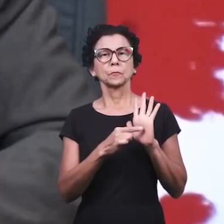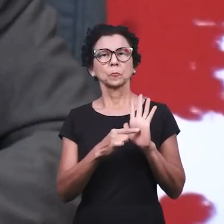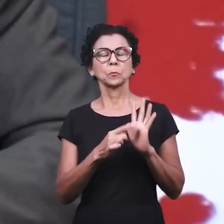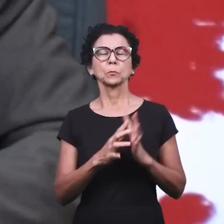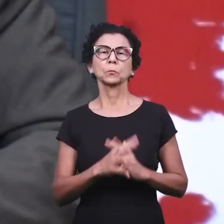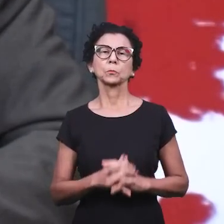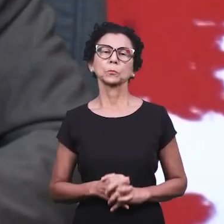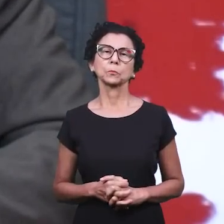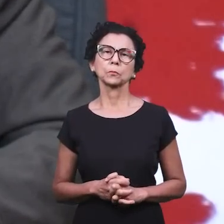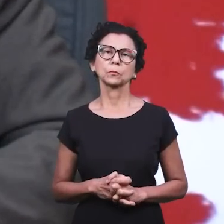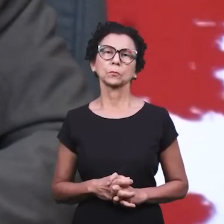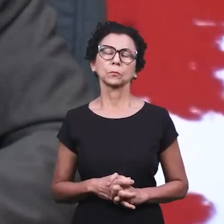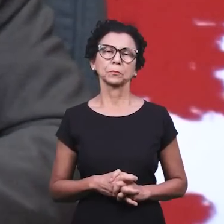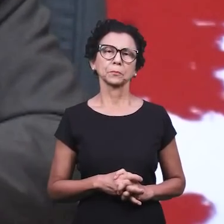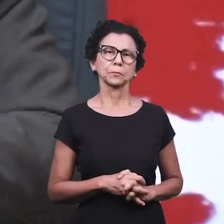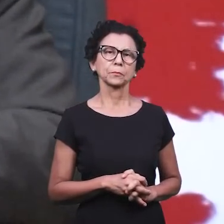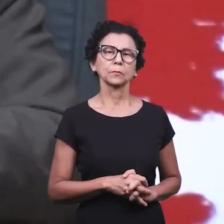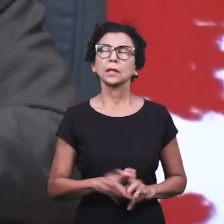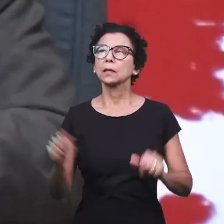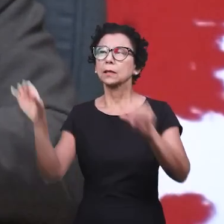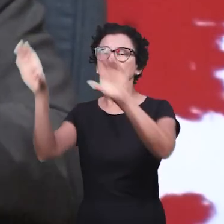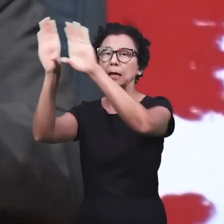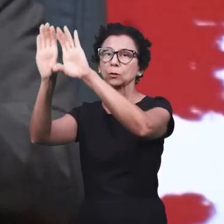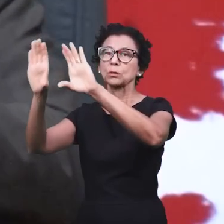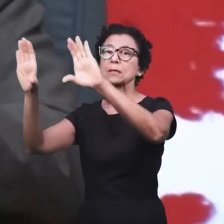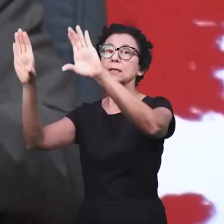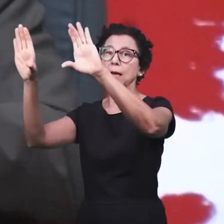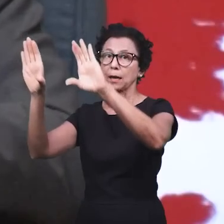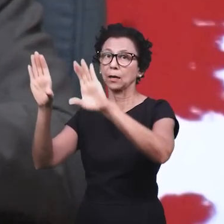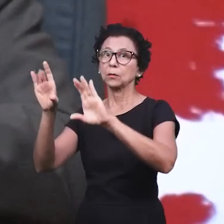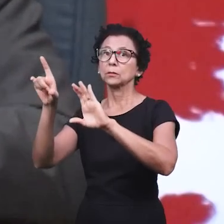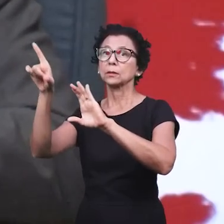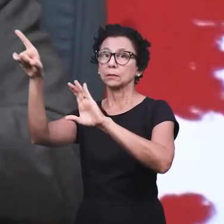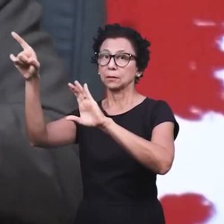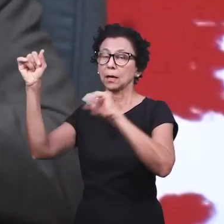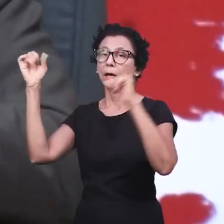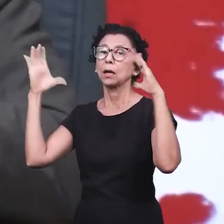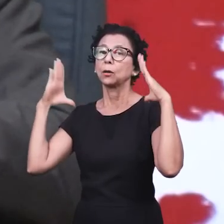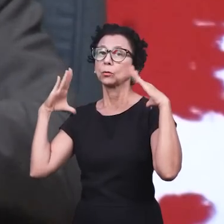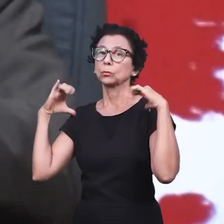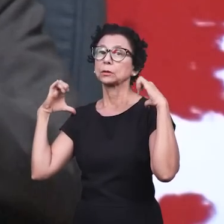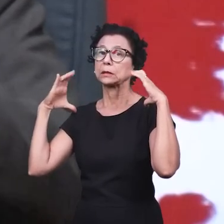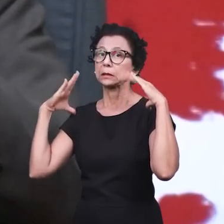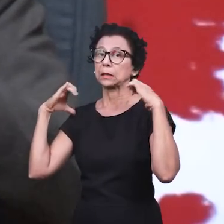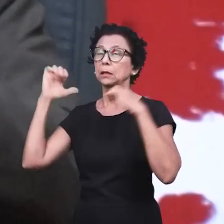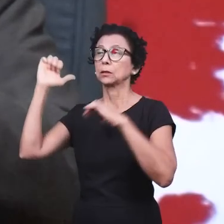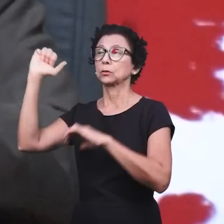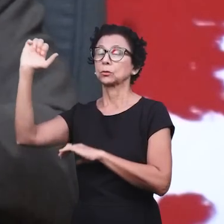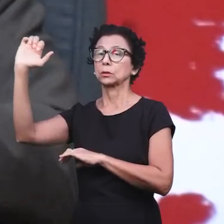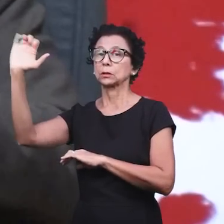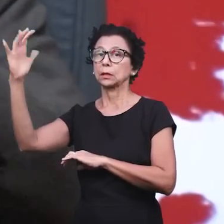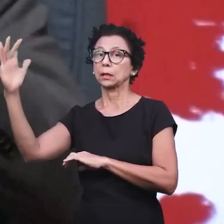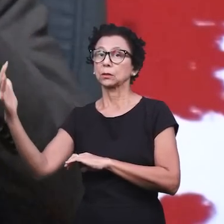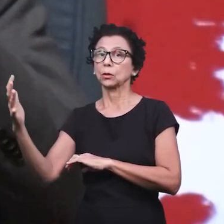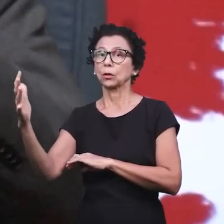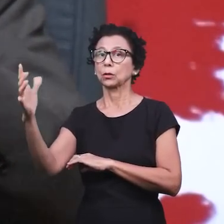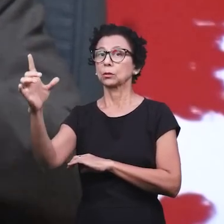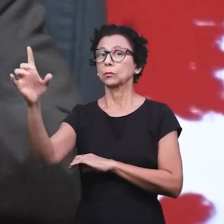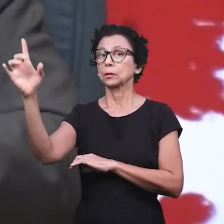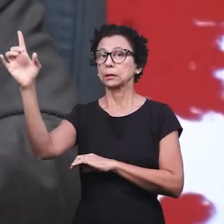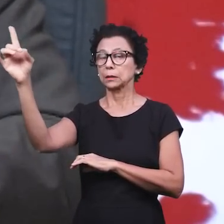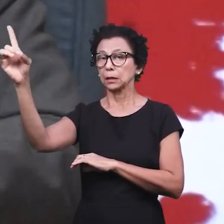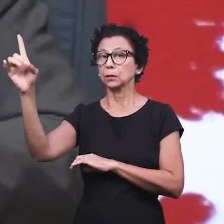Bíblia diz que os anjos, eles adoram a